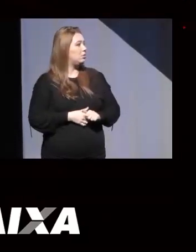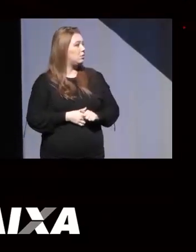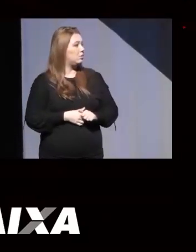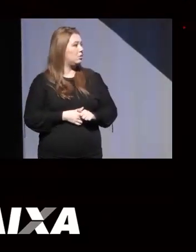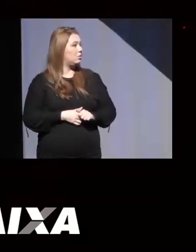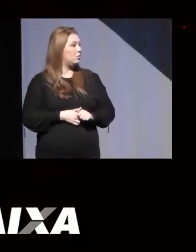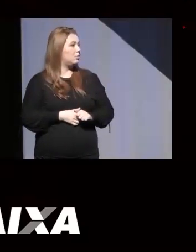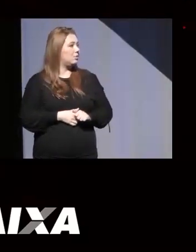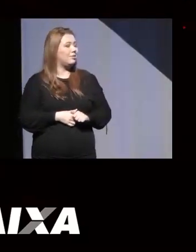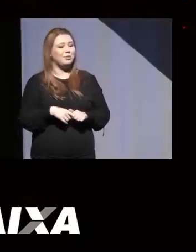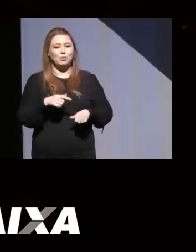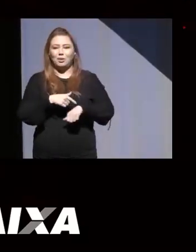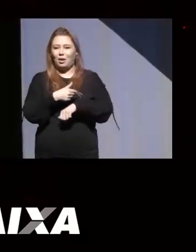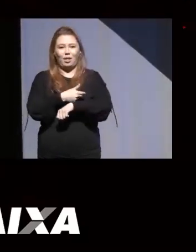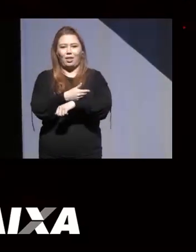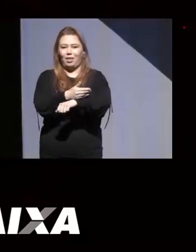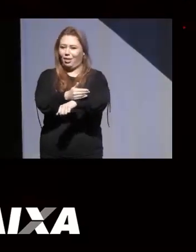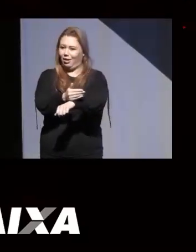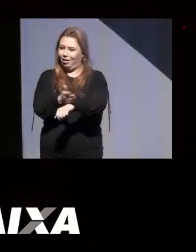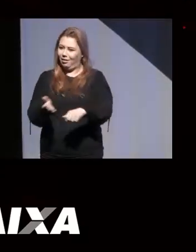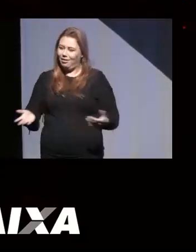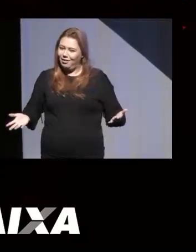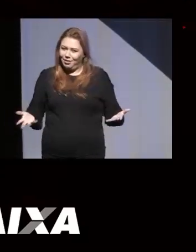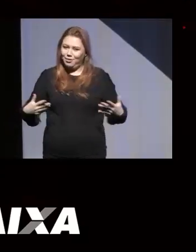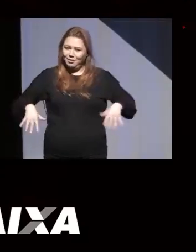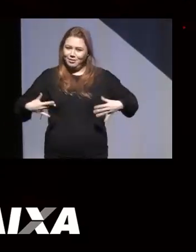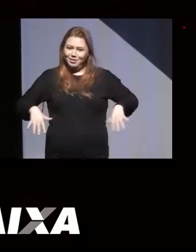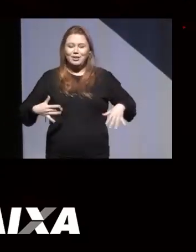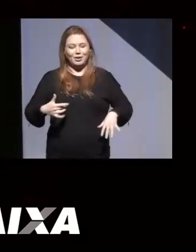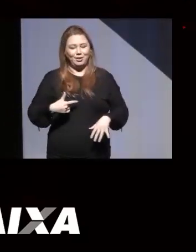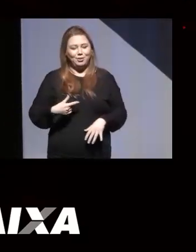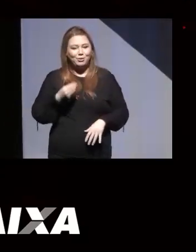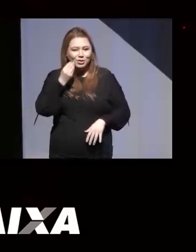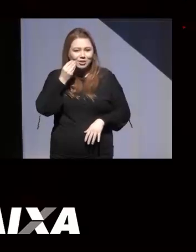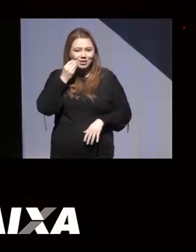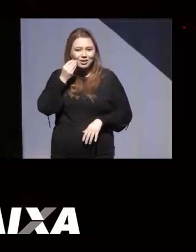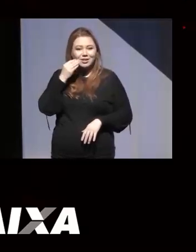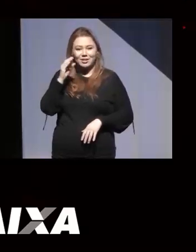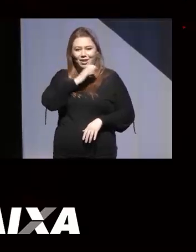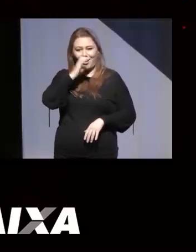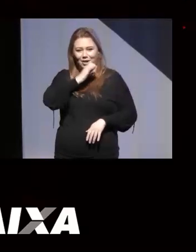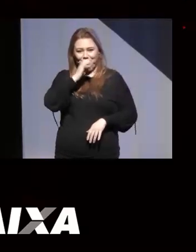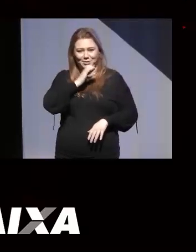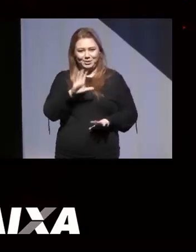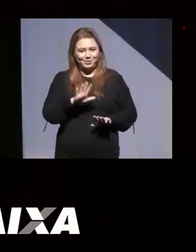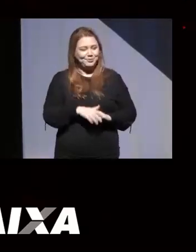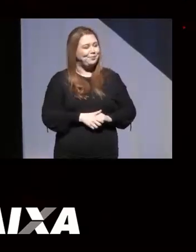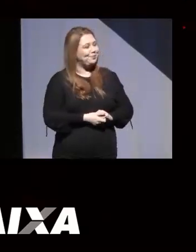Vai passando o tempo assim, que é uma maravilha. Mas, enfim, eu vou avançar com mais rapidez aqui.